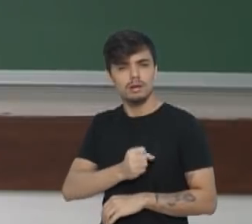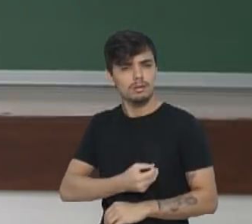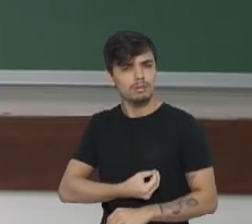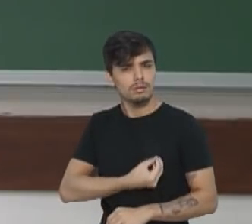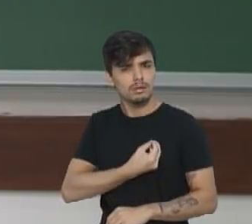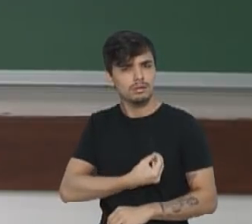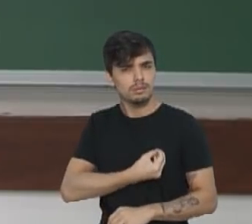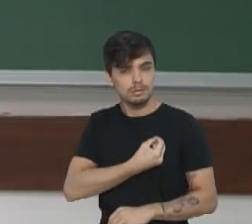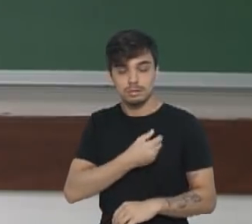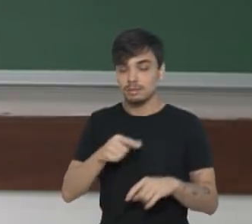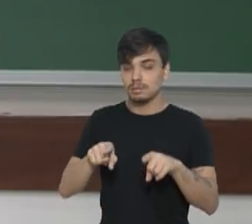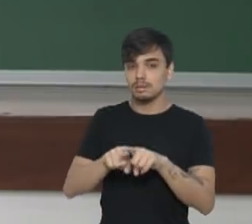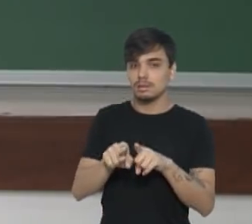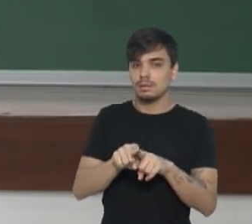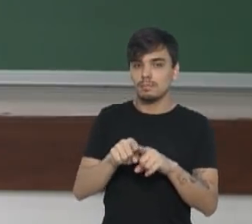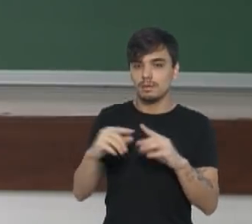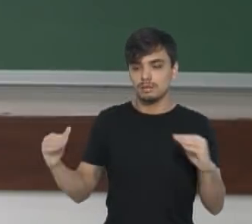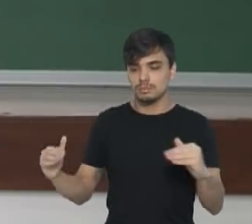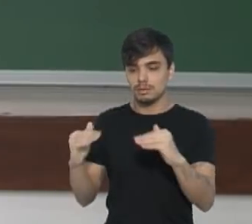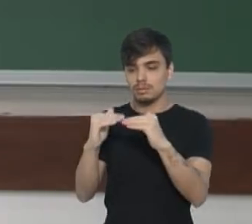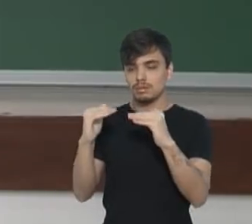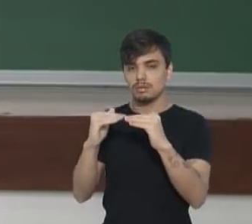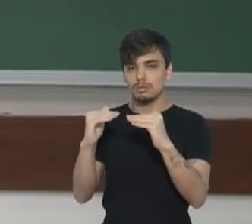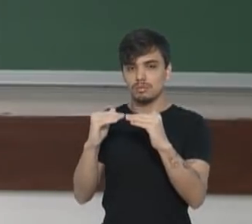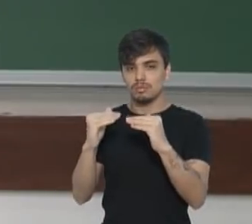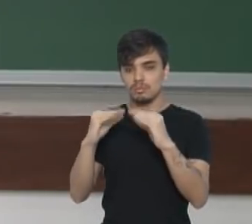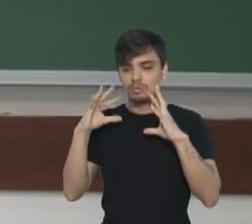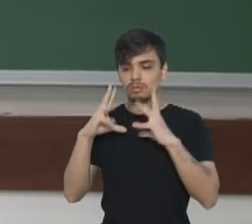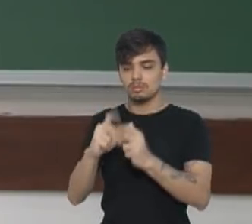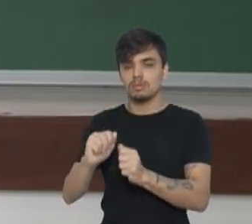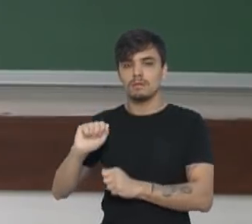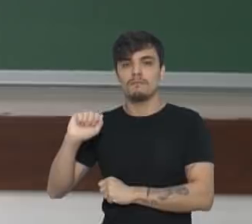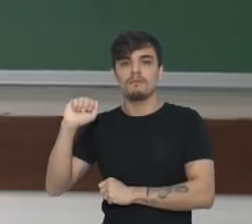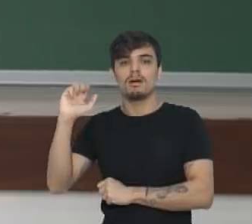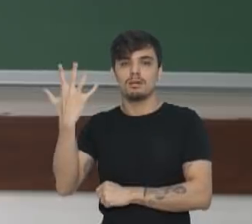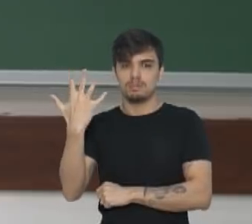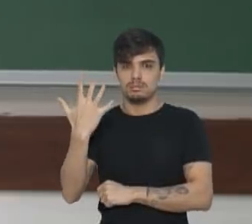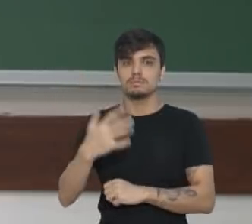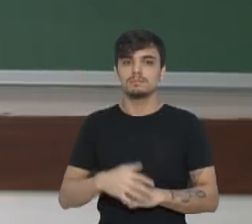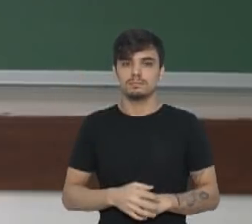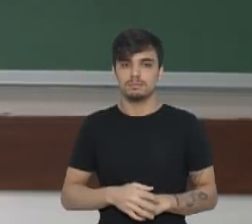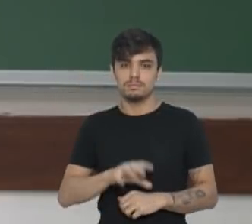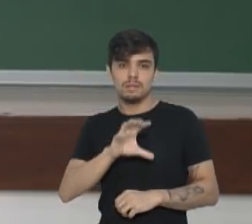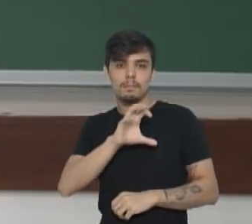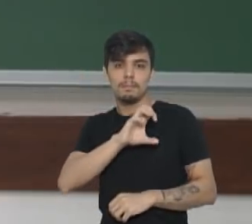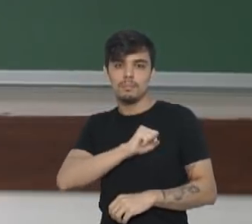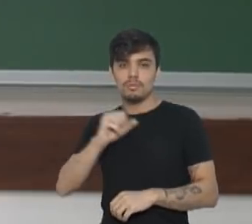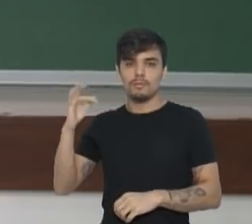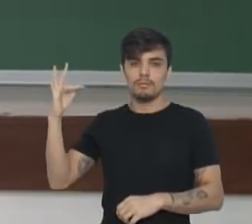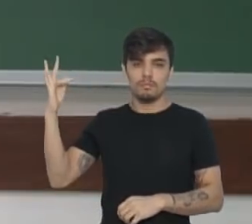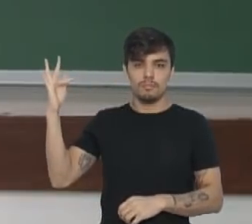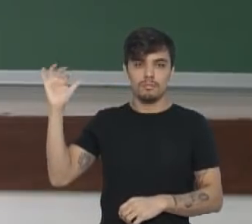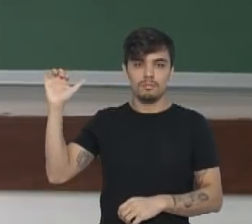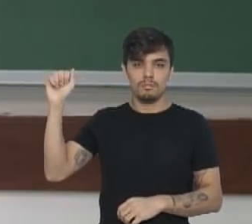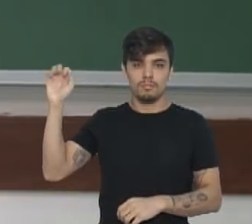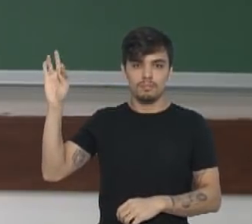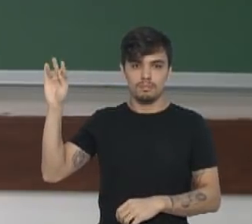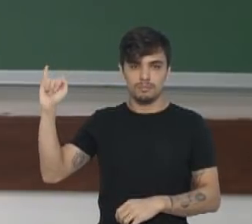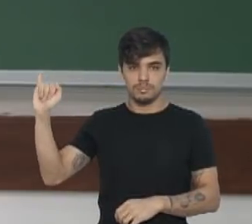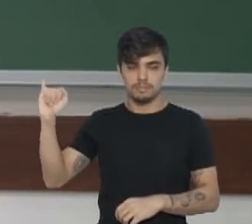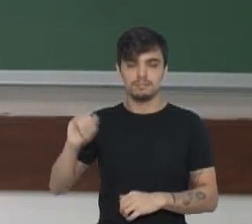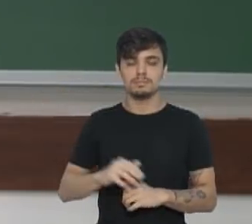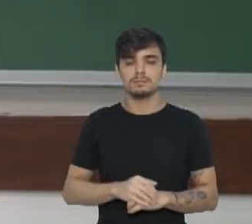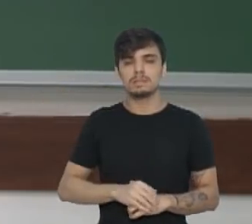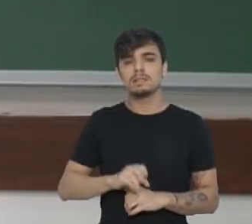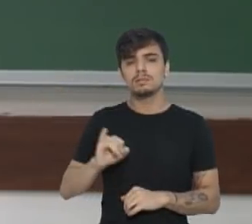de acordo com tudo que me ocorre e que vai me ocorrer. Né? O amor fati, né? Esse amor é o destino ali. Né? Se eu tivesse que